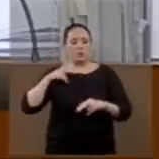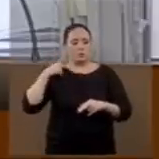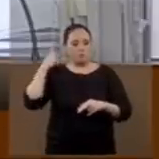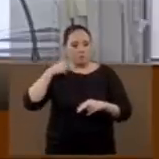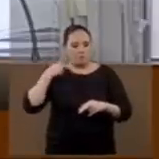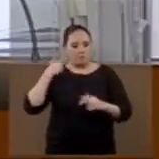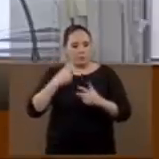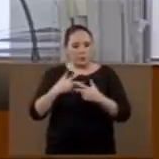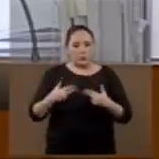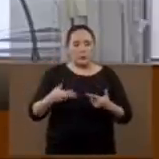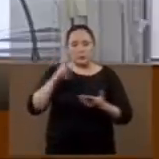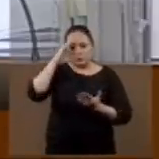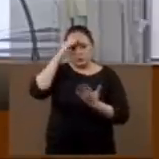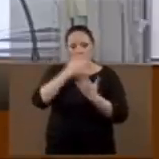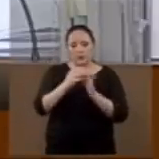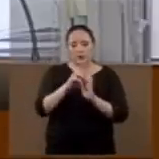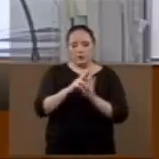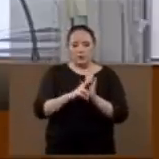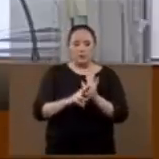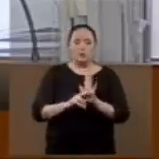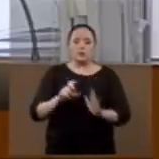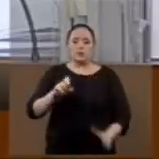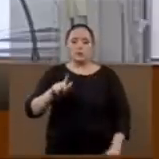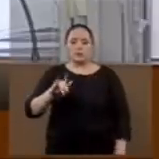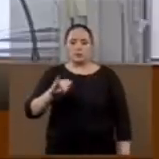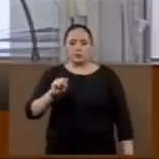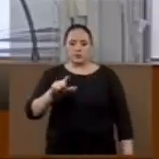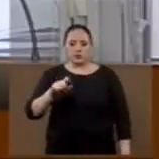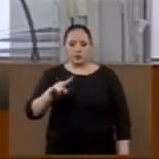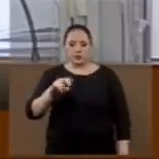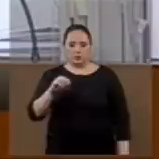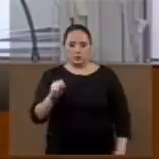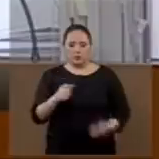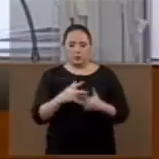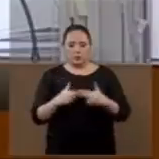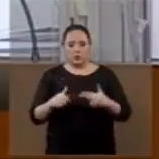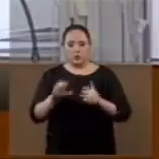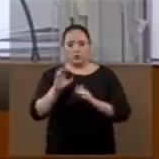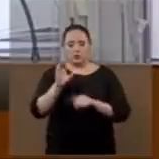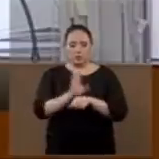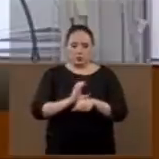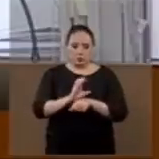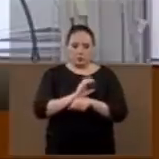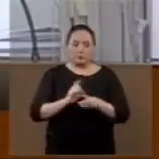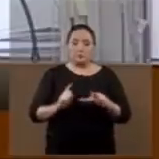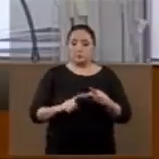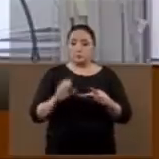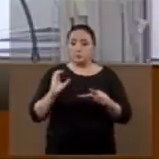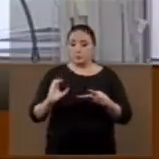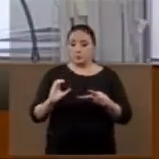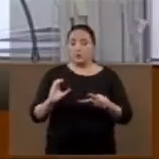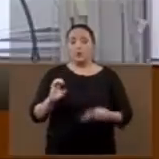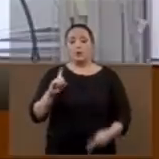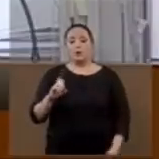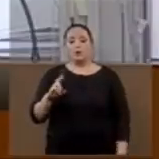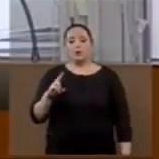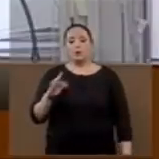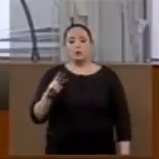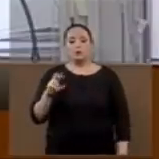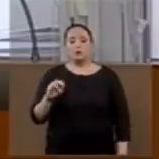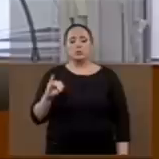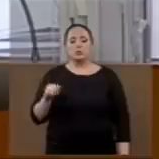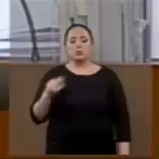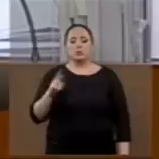com densidade normativa, os atos legislativos, os preceitos da Constituição. C, nível executivo e